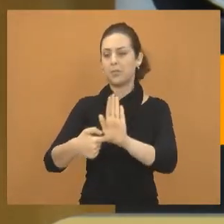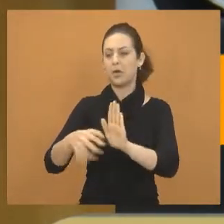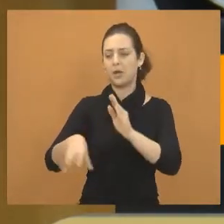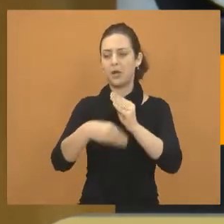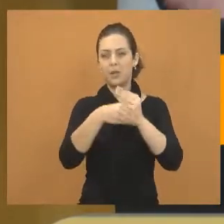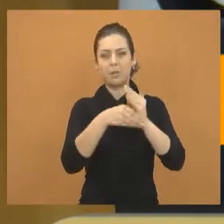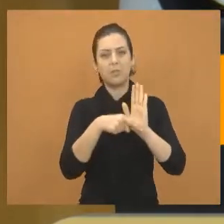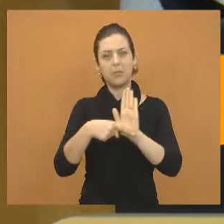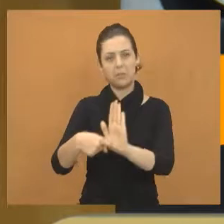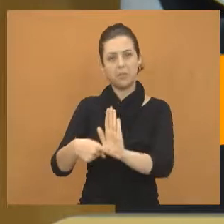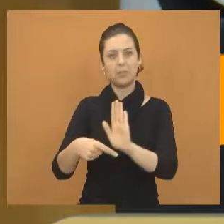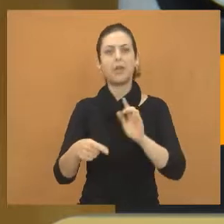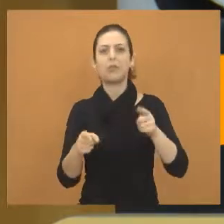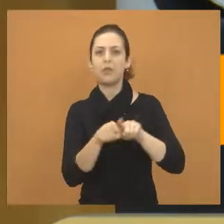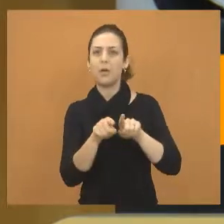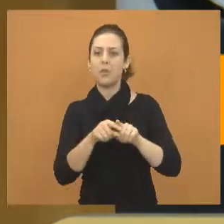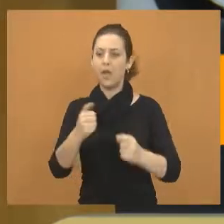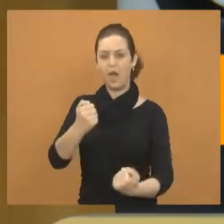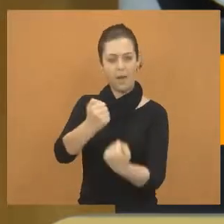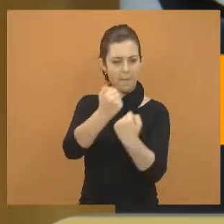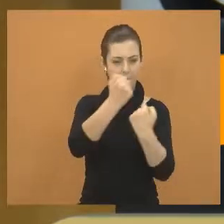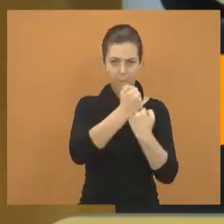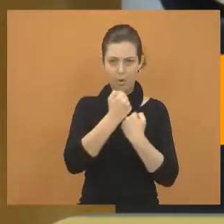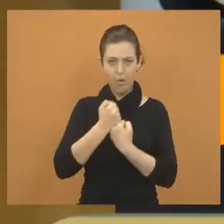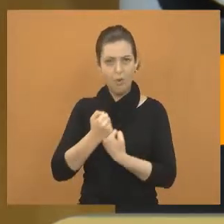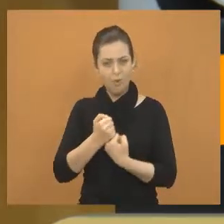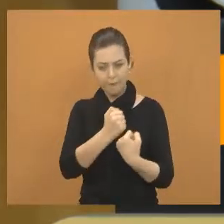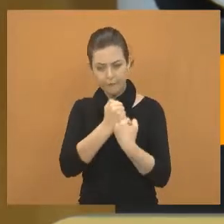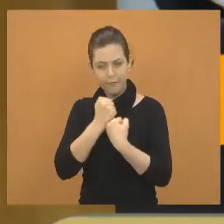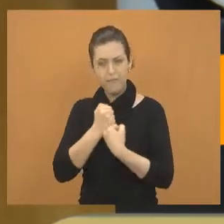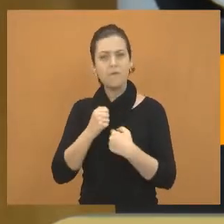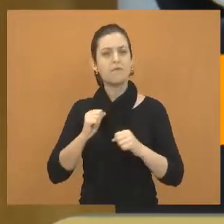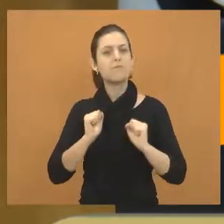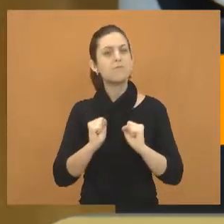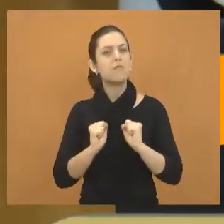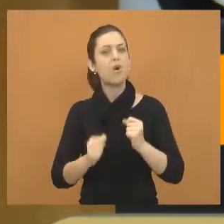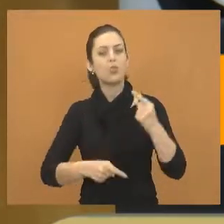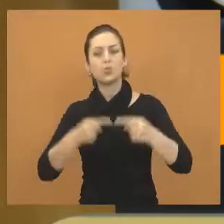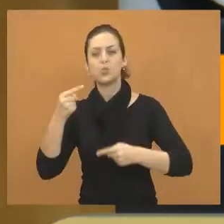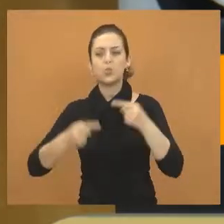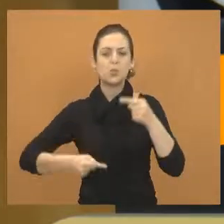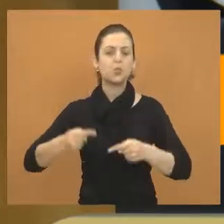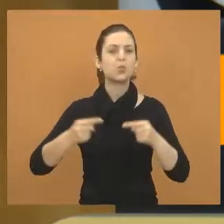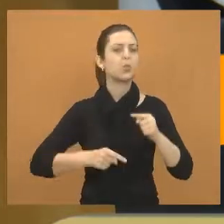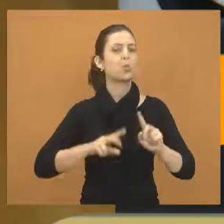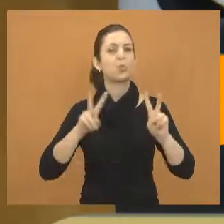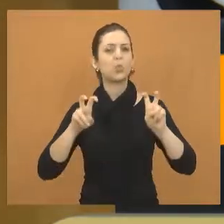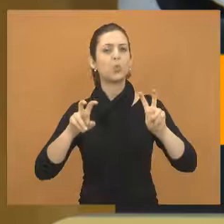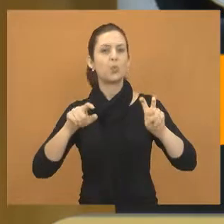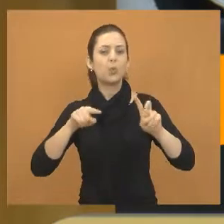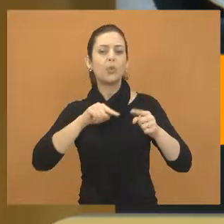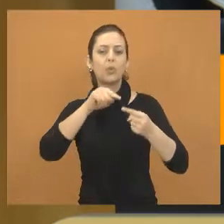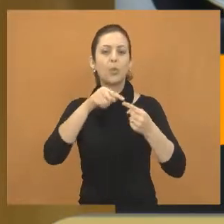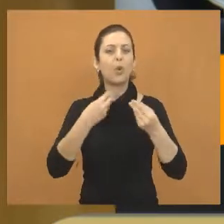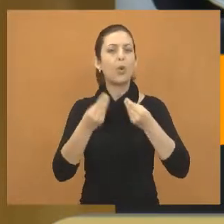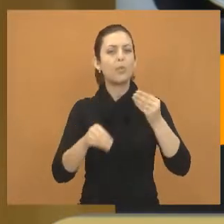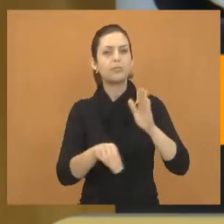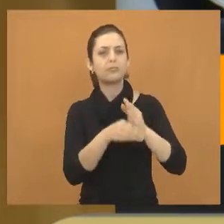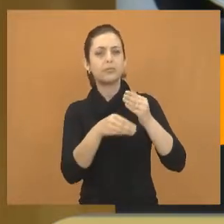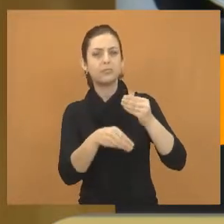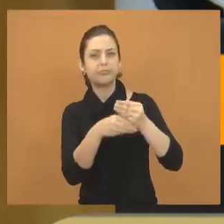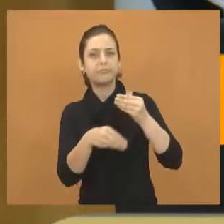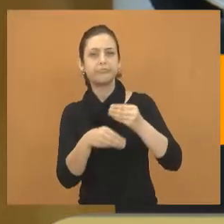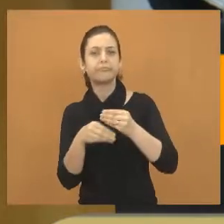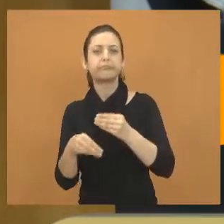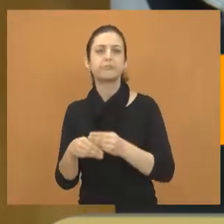emenda, e já quero aqui contar com o apoio dos nobres colegas, para que a gente possa discutir essa questão através de emendas.